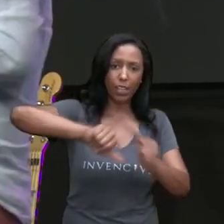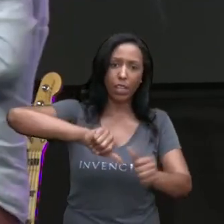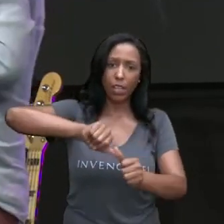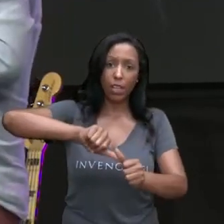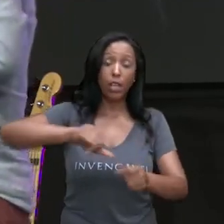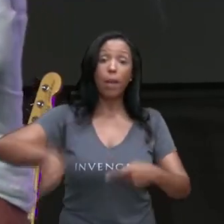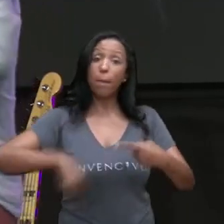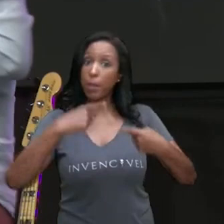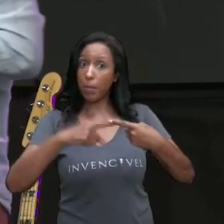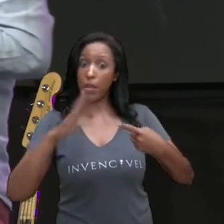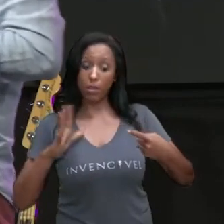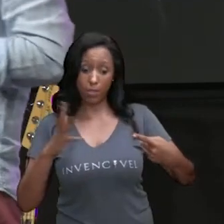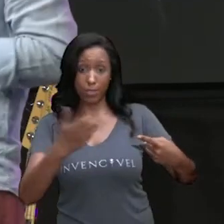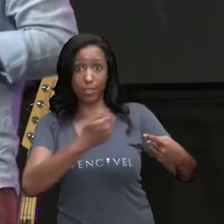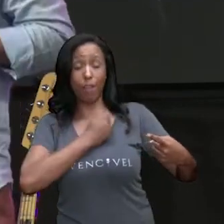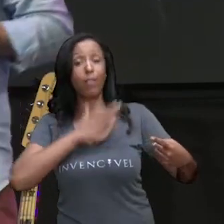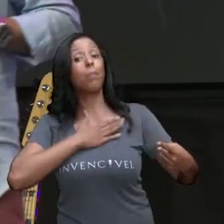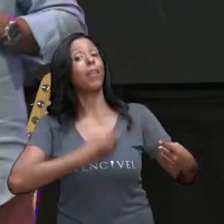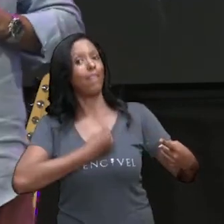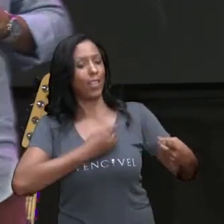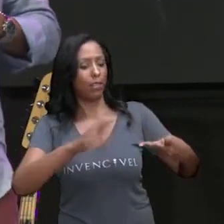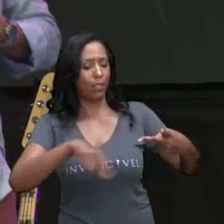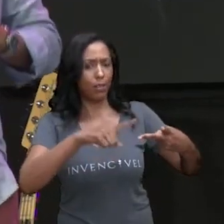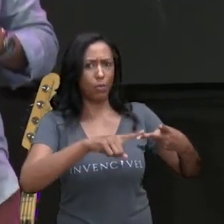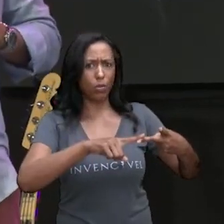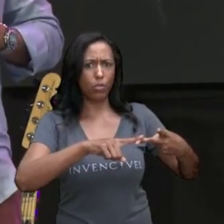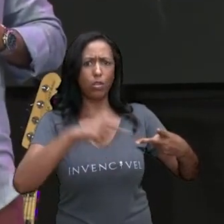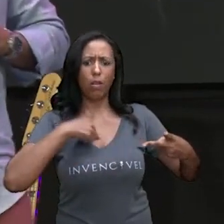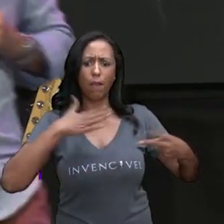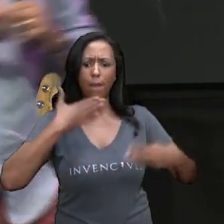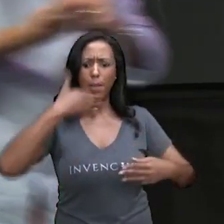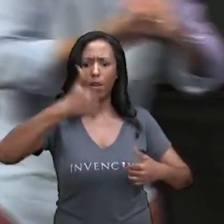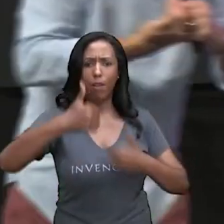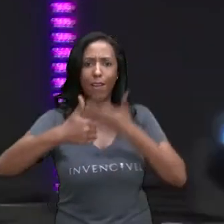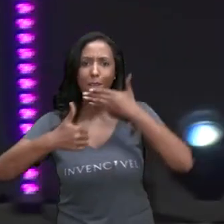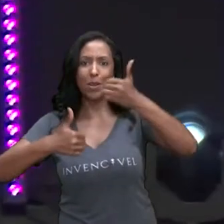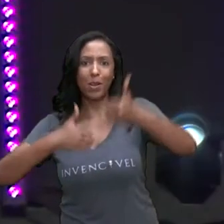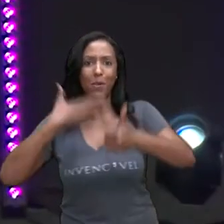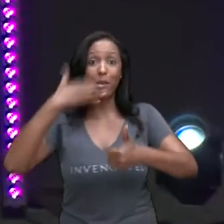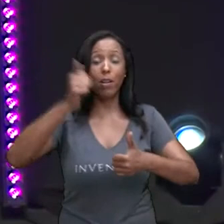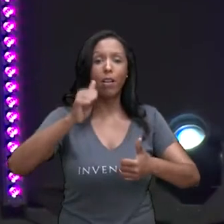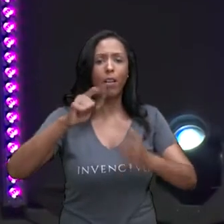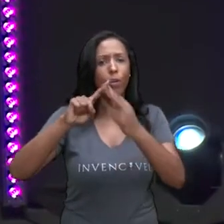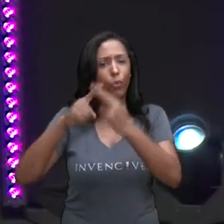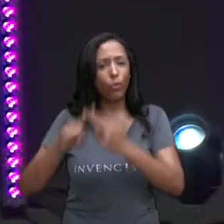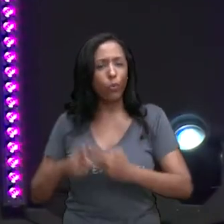coisa para ser melhorada. Mas a partir daí, ela começa a me aperfeiçoar para aperfeiçoar os outros.